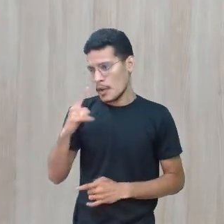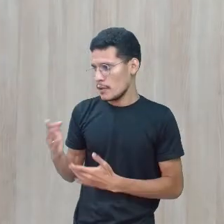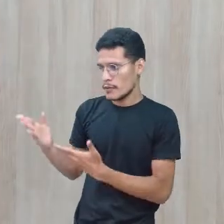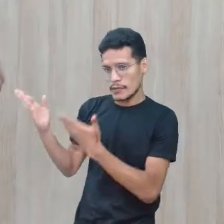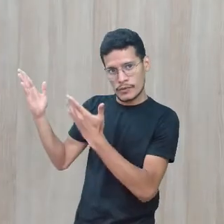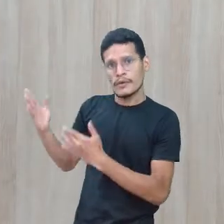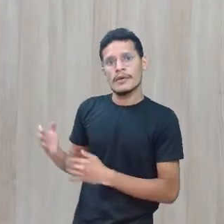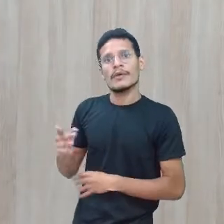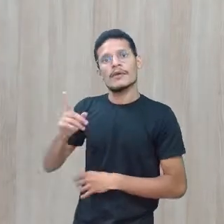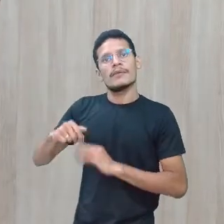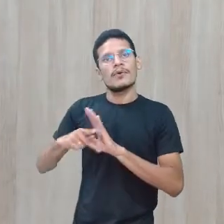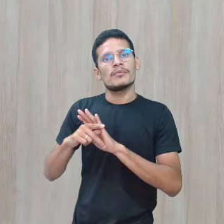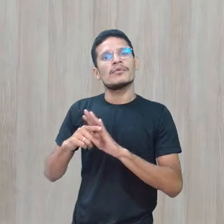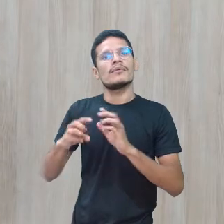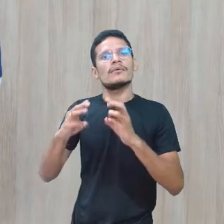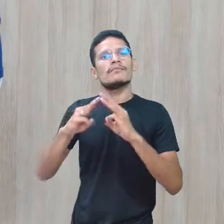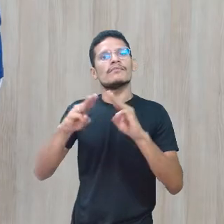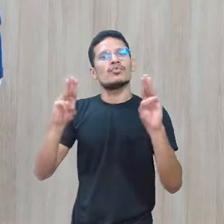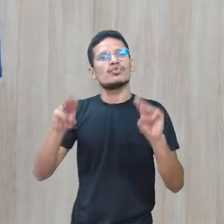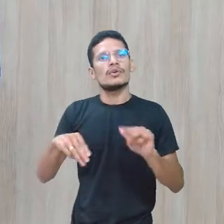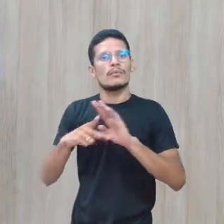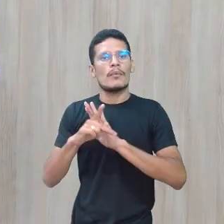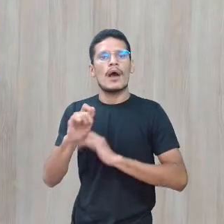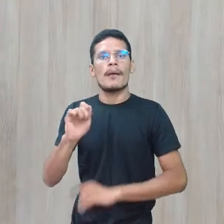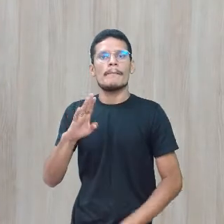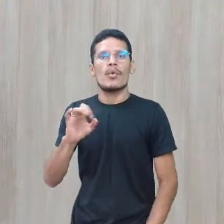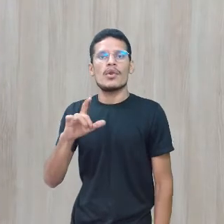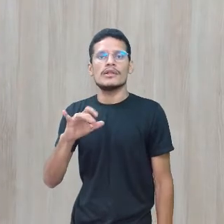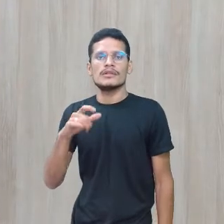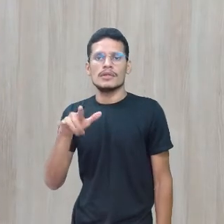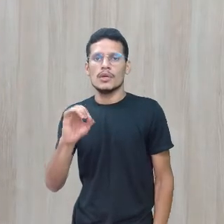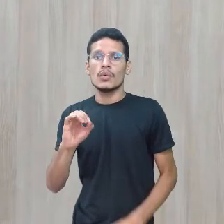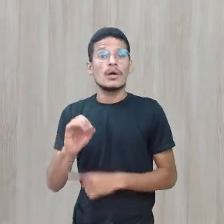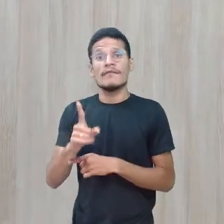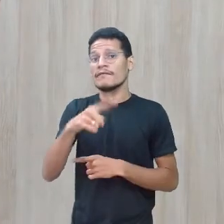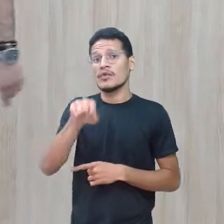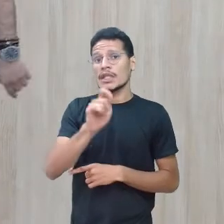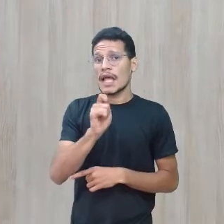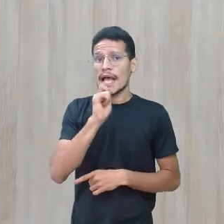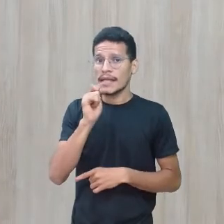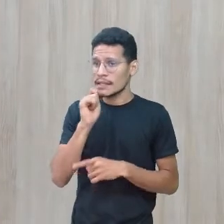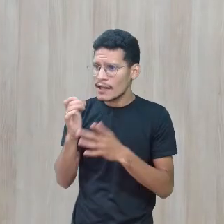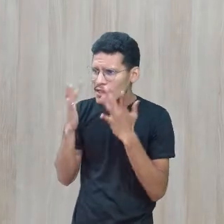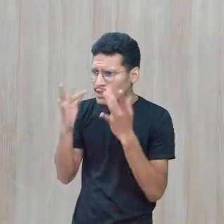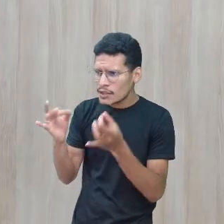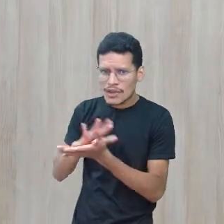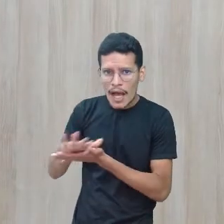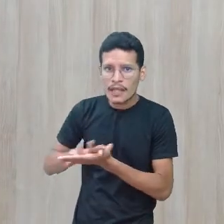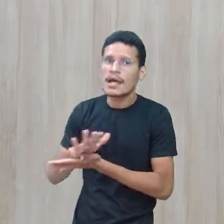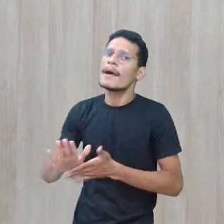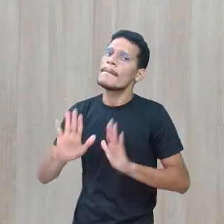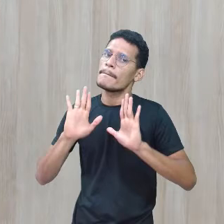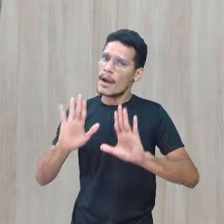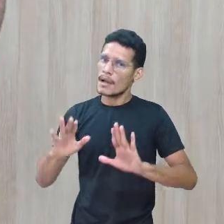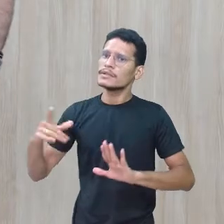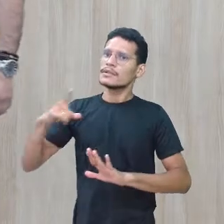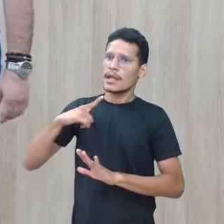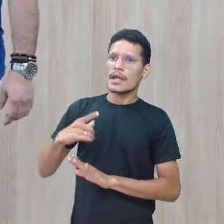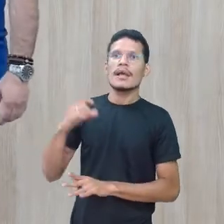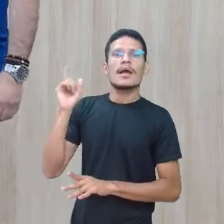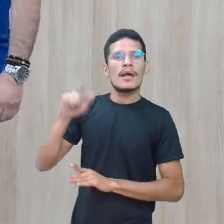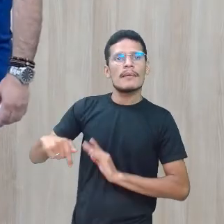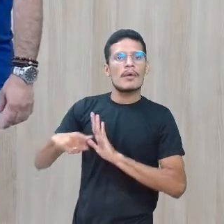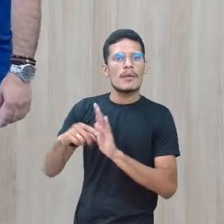aqui é o Museu da Abolição, e você pode até não ter se dado conta, mas aqui está o antigo,